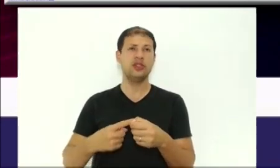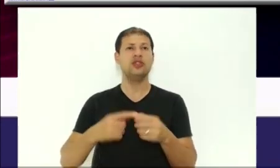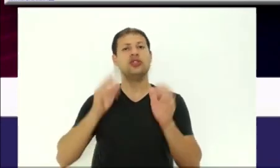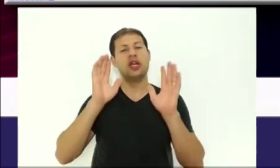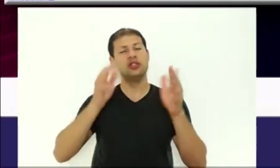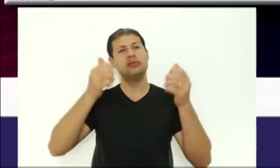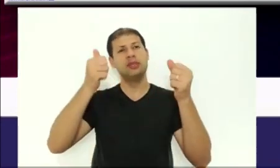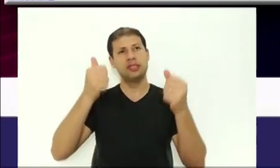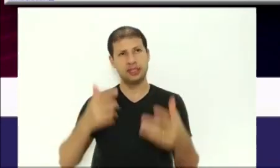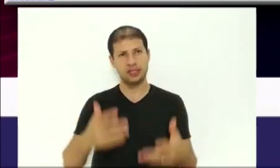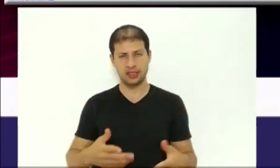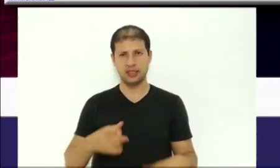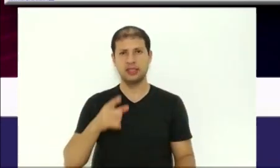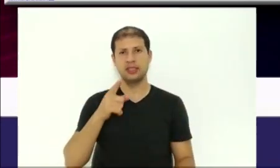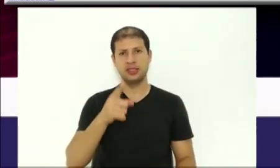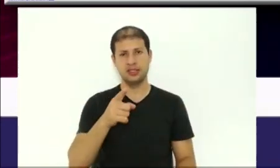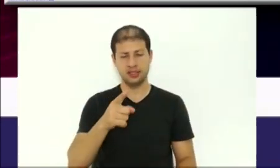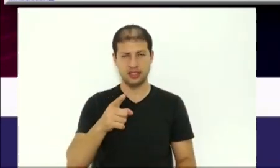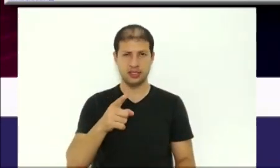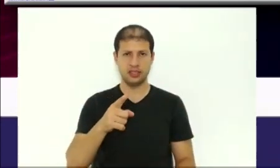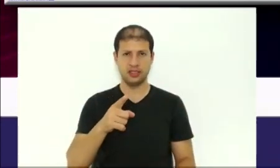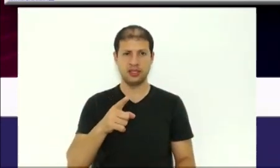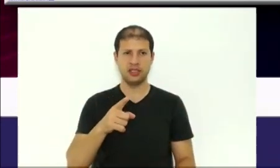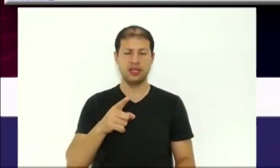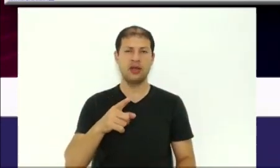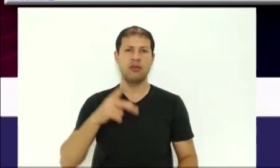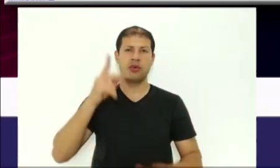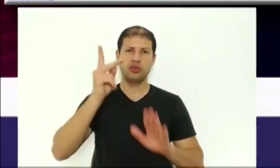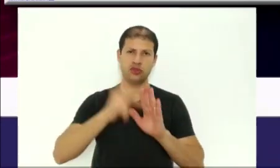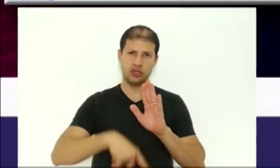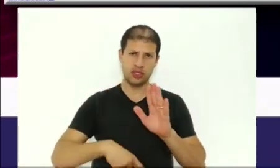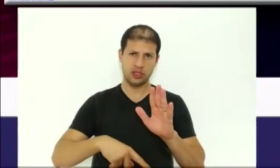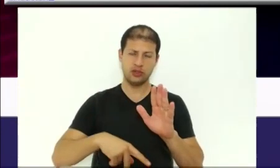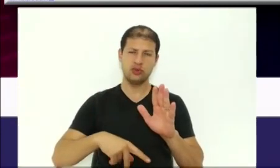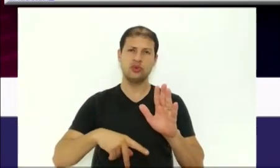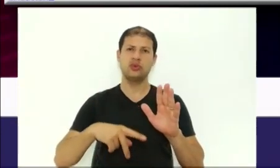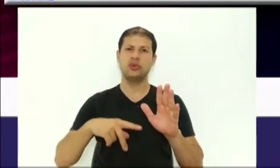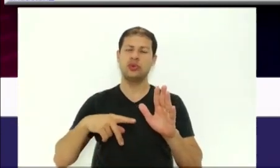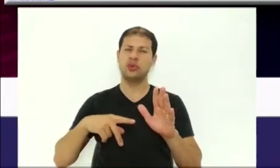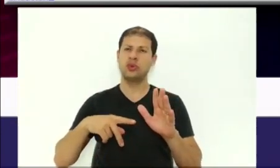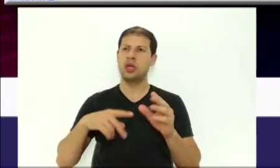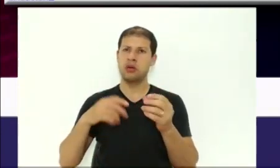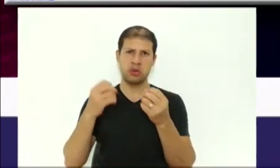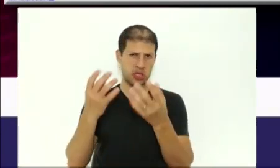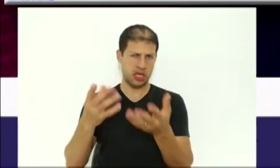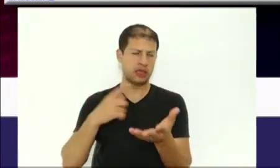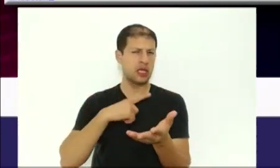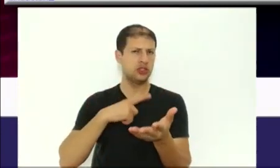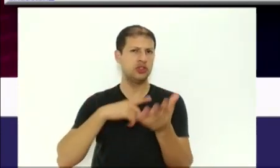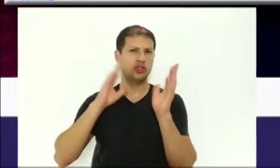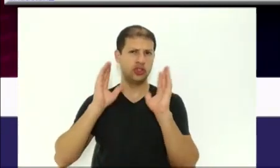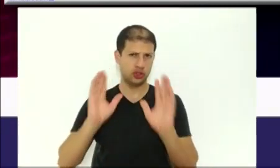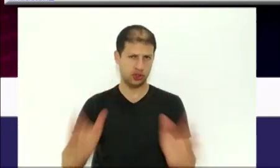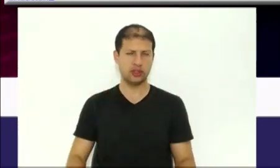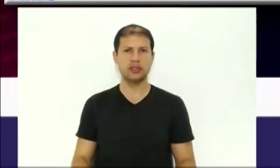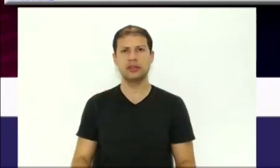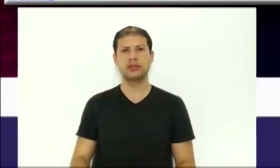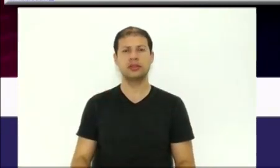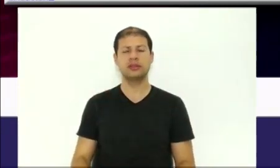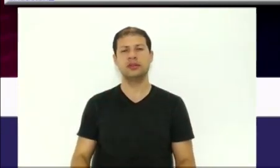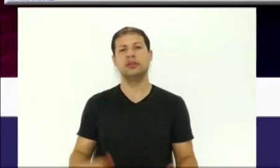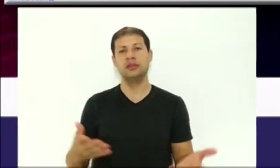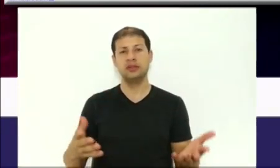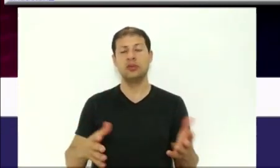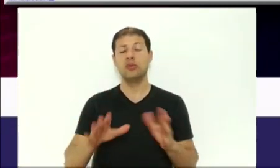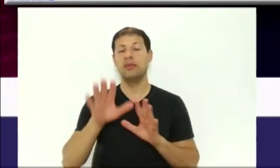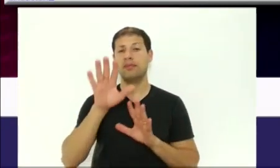esse é um projeto, é um tipo de concessão que já existe, tá? Então, os impactos